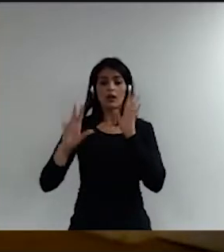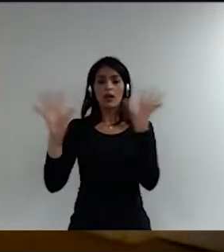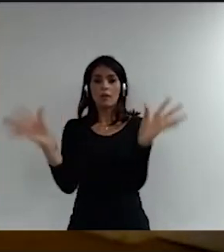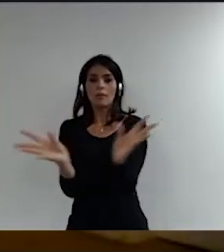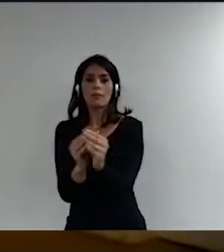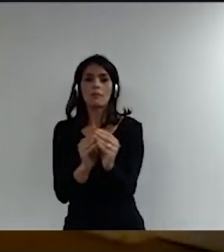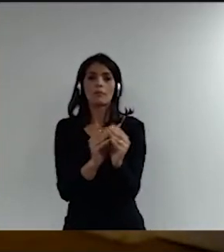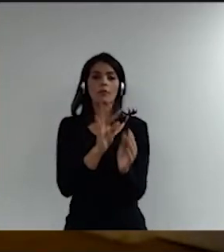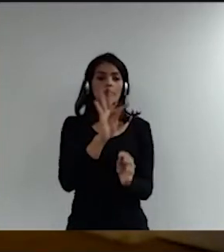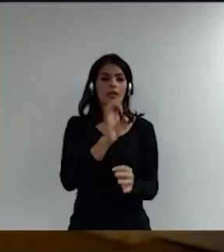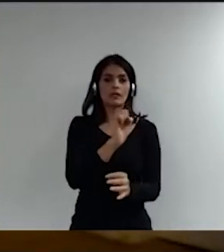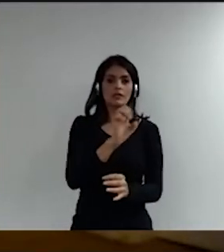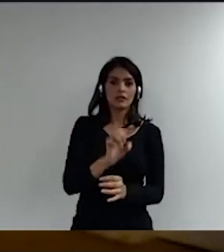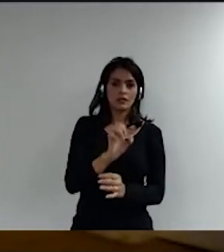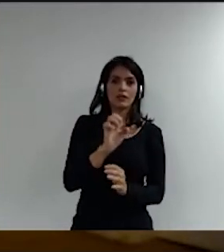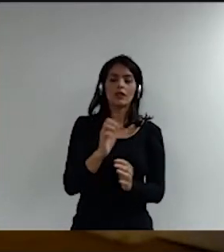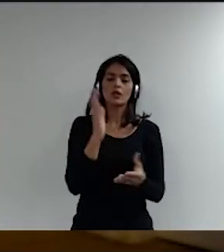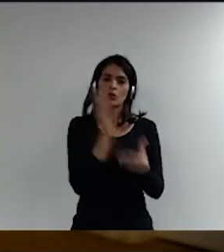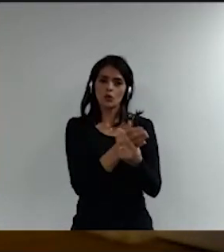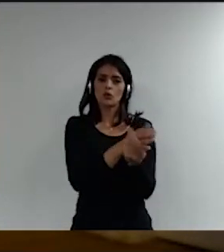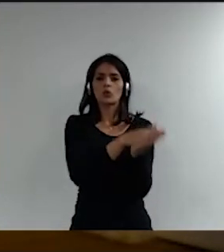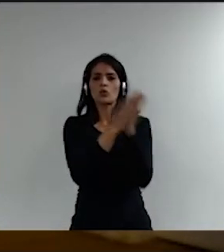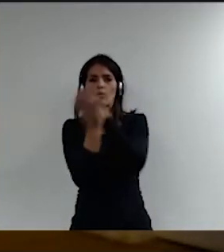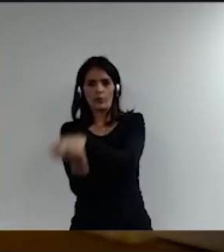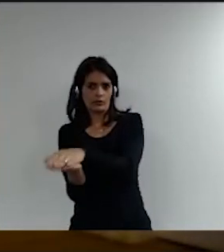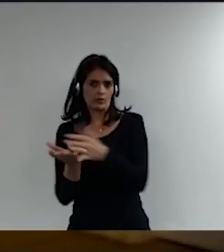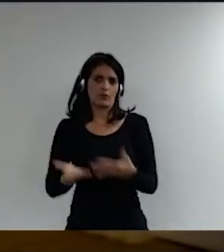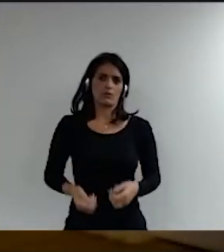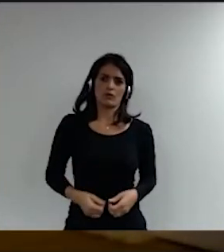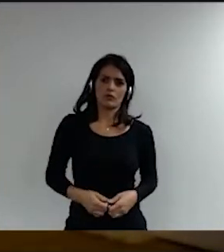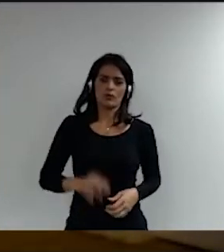do processo, e não um resumo do processo.